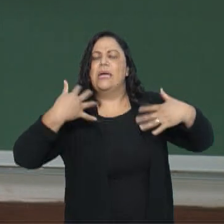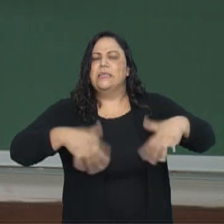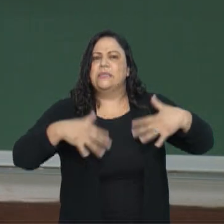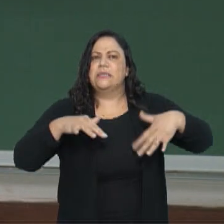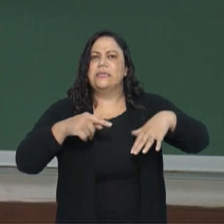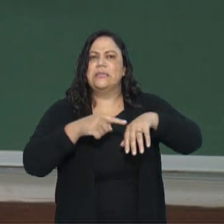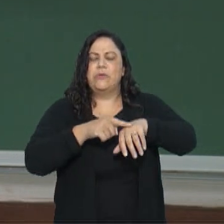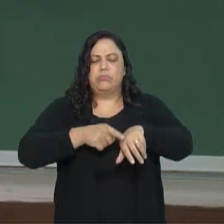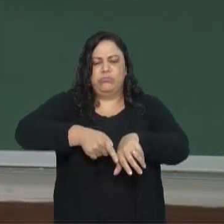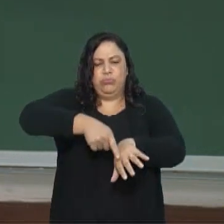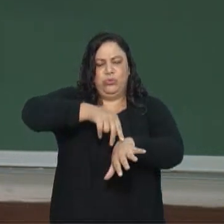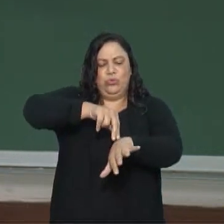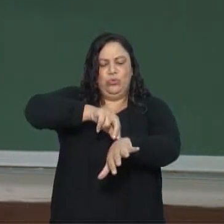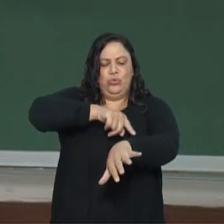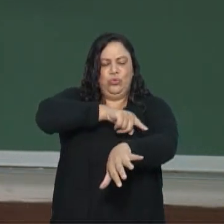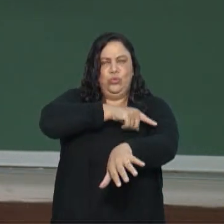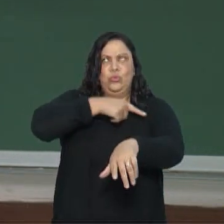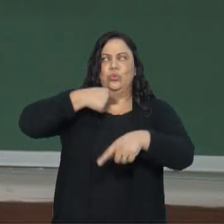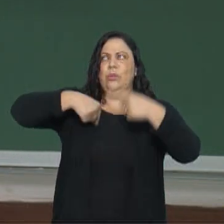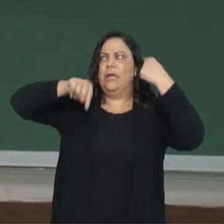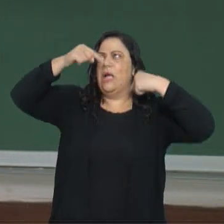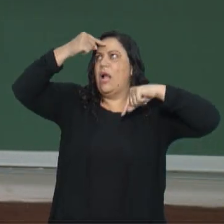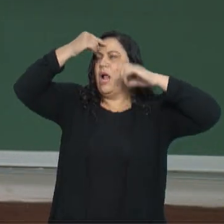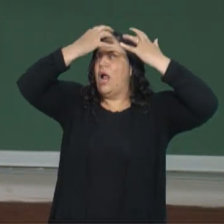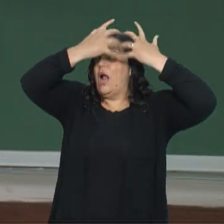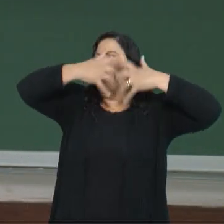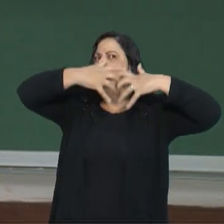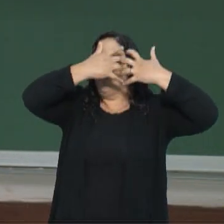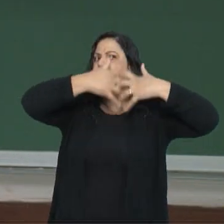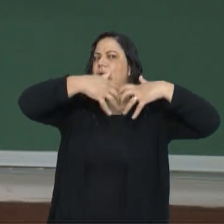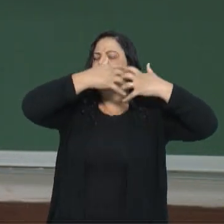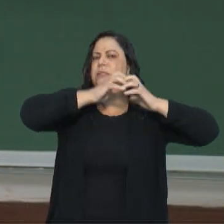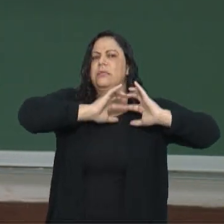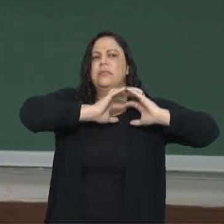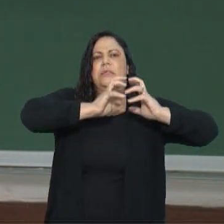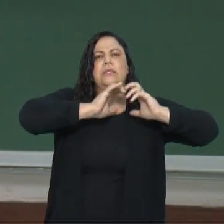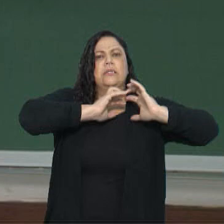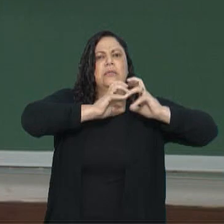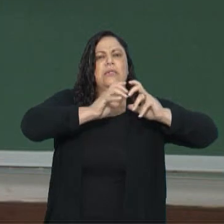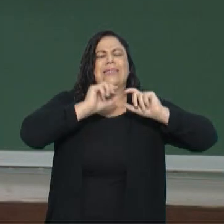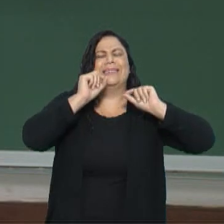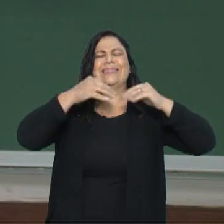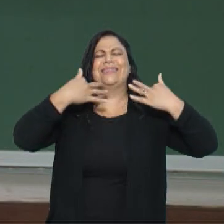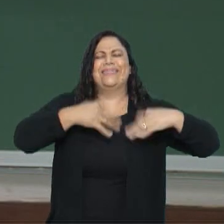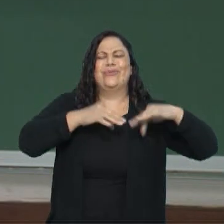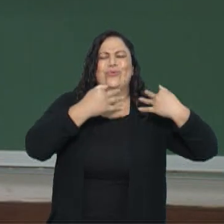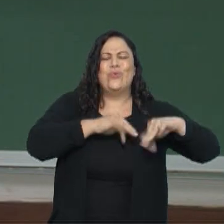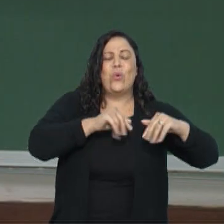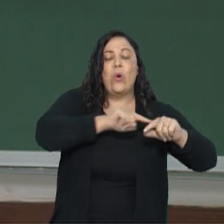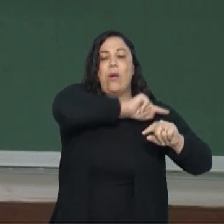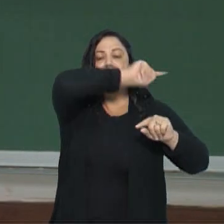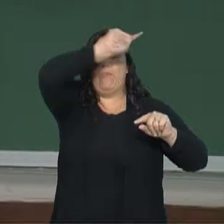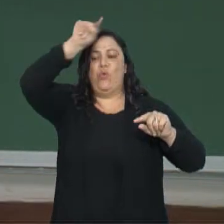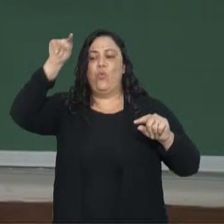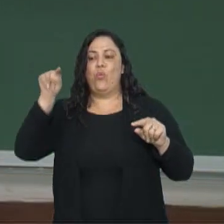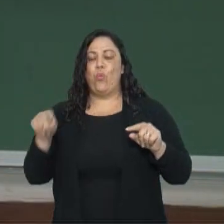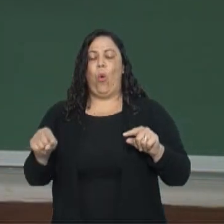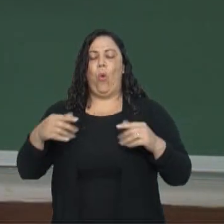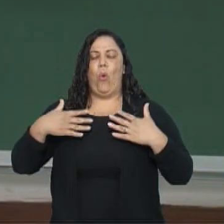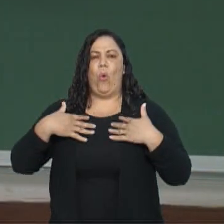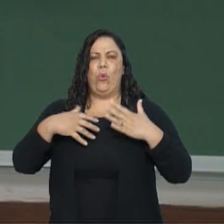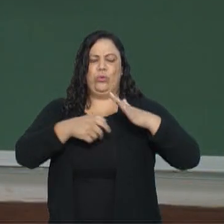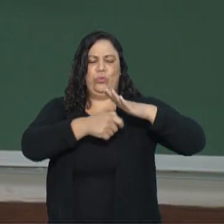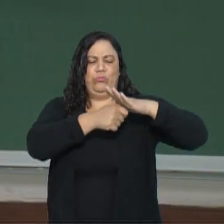o meu cérebro? E chegando essa informação de dor, quem que interpreta? É dor, tira o pé,